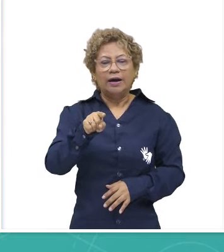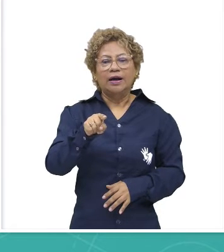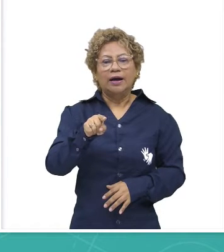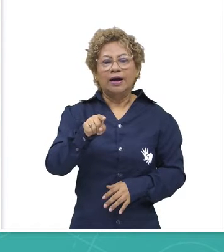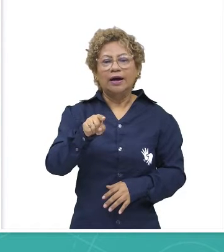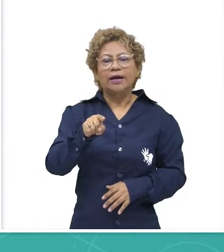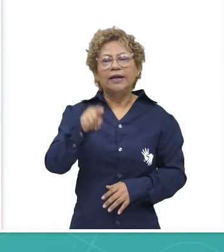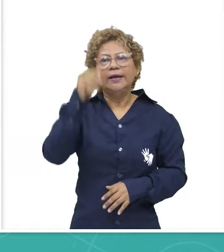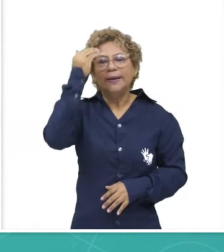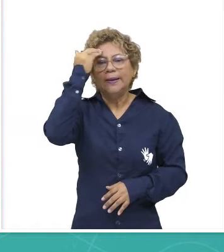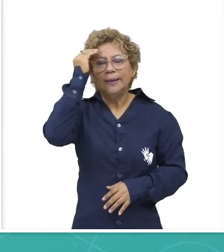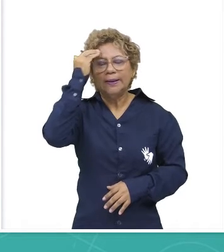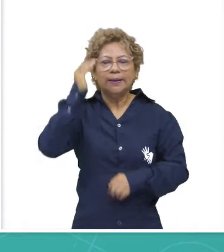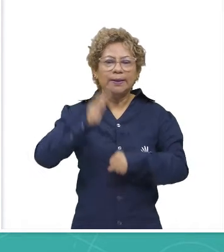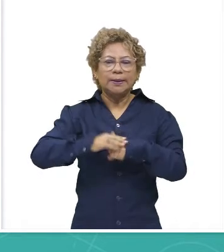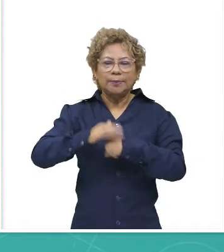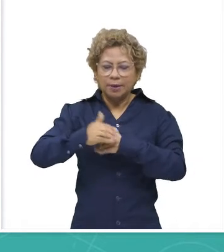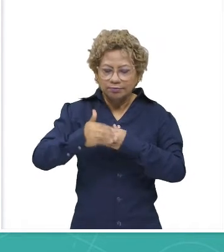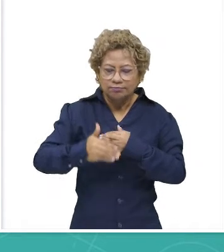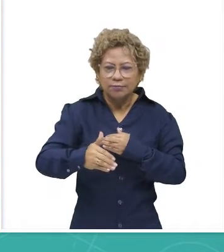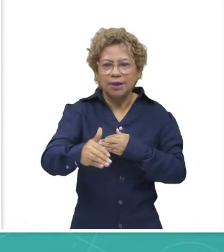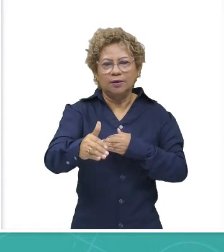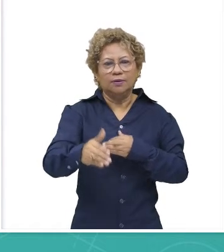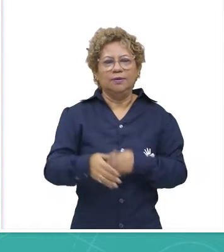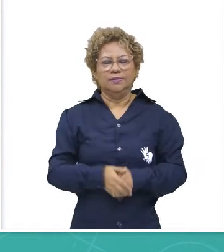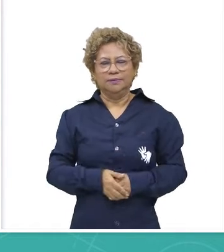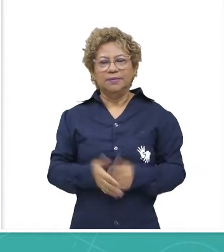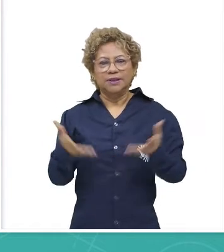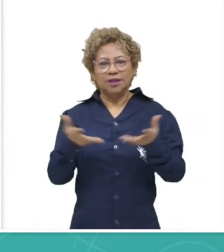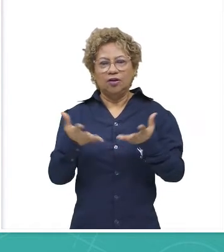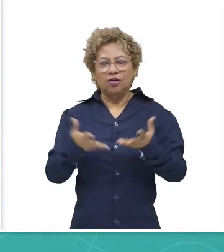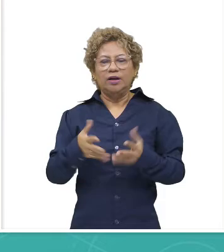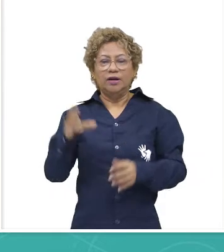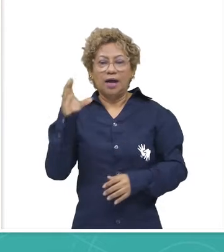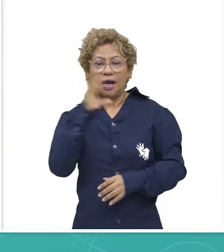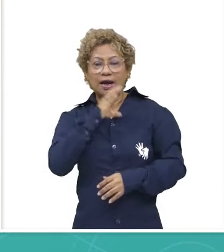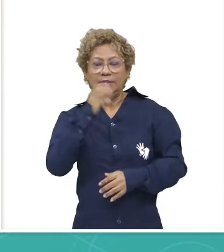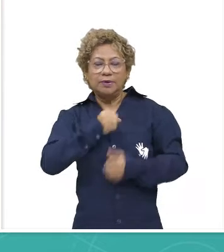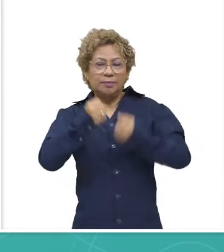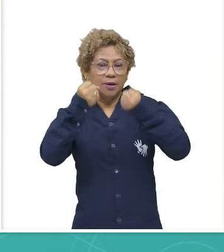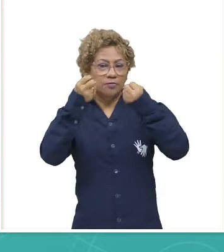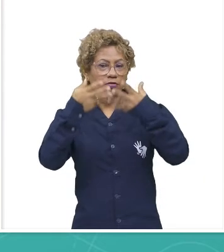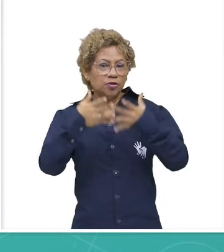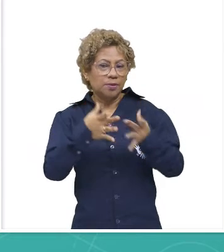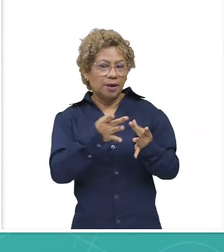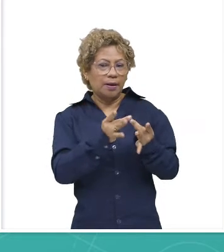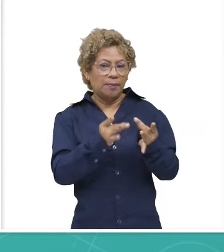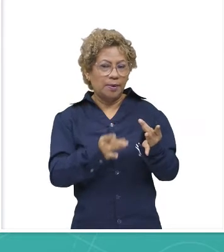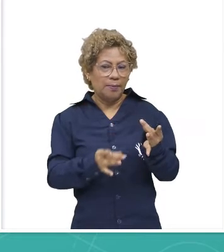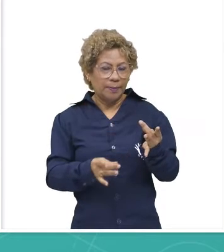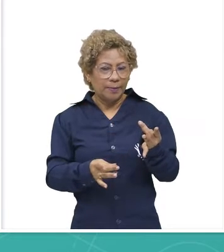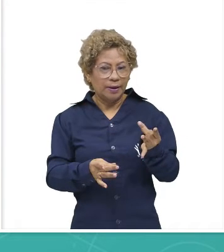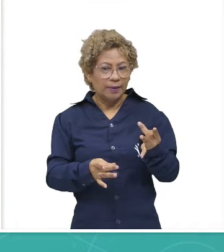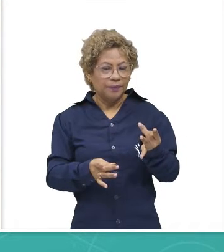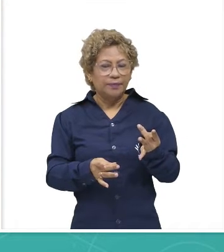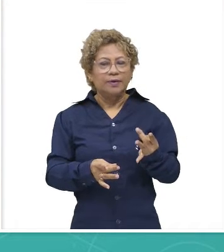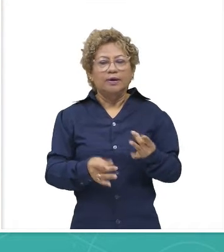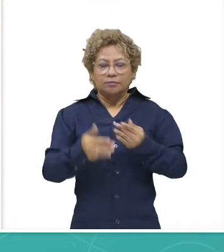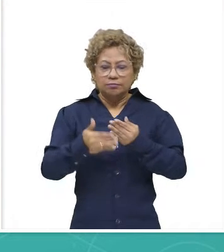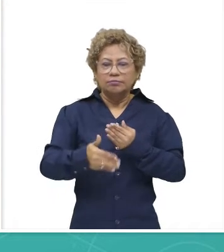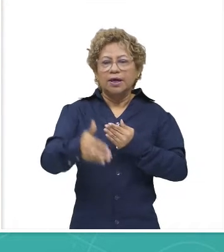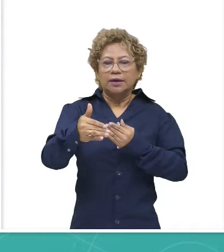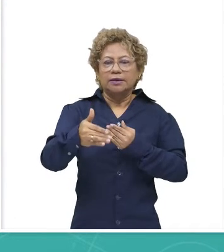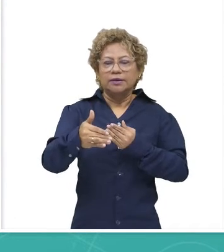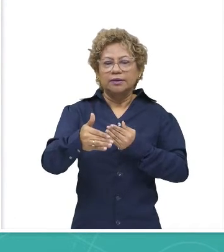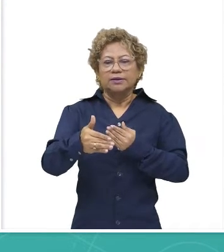vamos entender, mas eu vou explicar aqui para vocês rapidamente e depois no decorrer da aula a gente vai ver mais aí essa explicação.